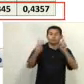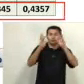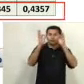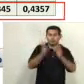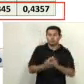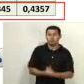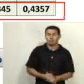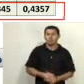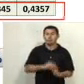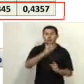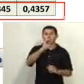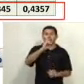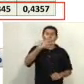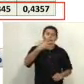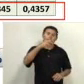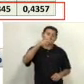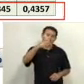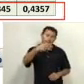tá? É